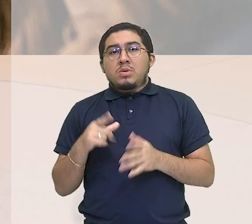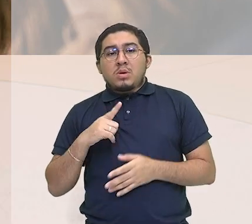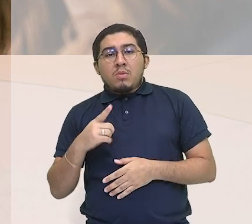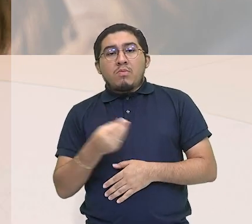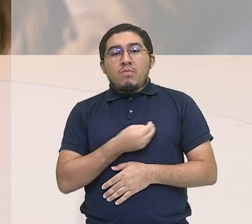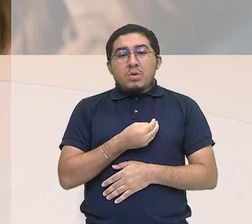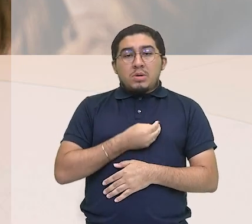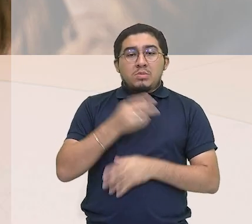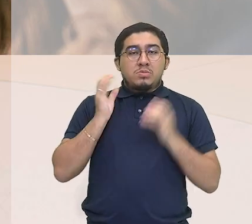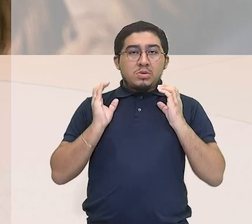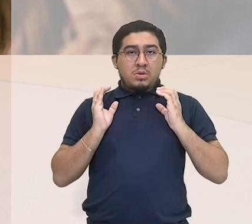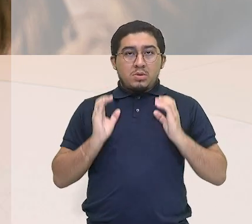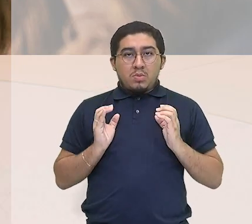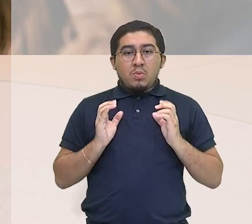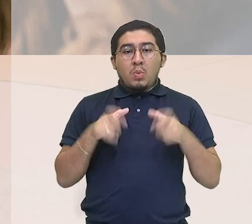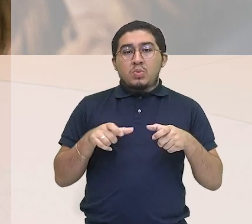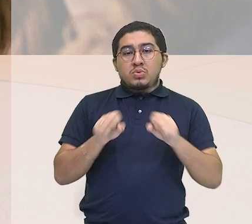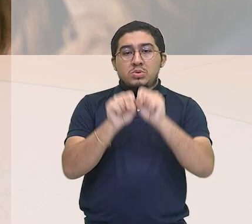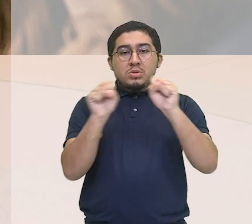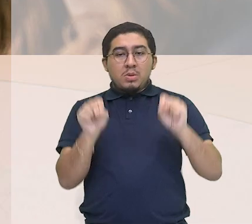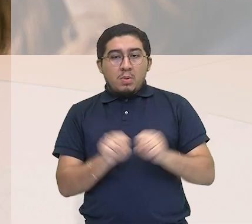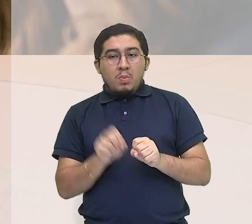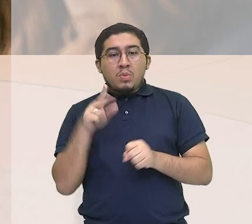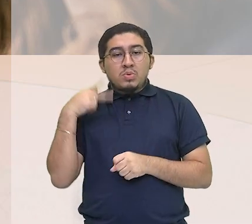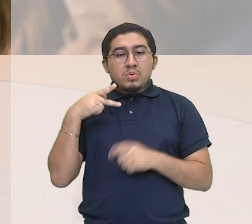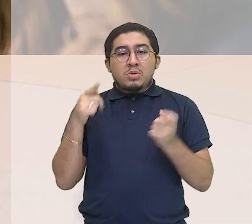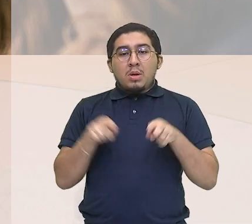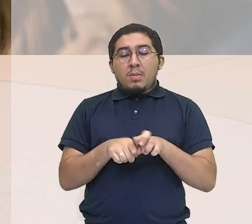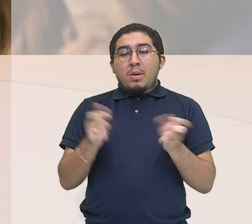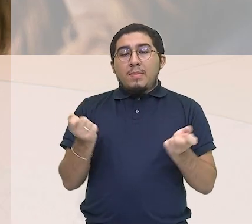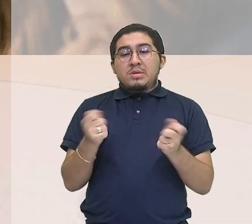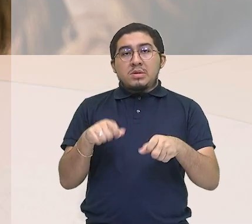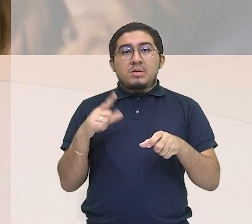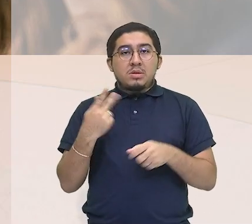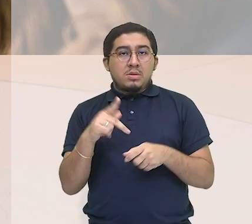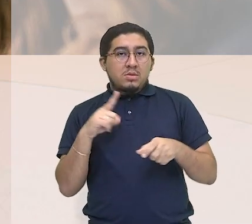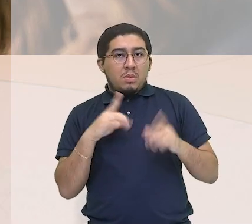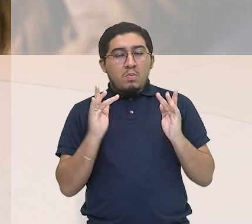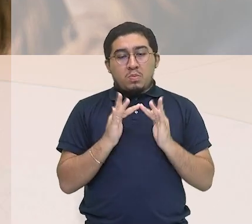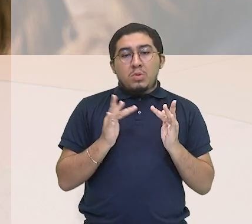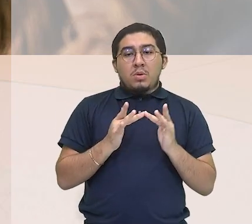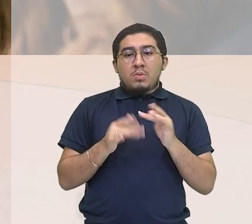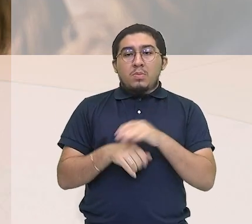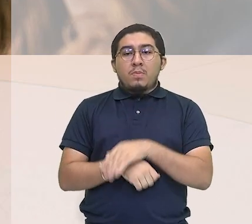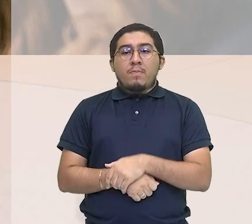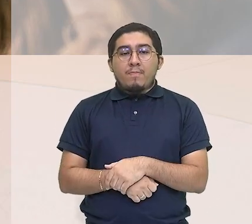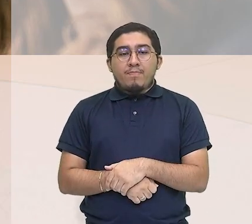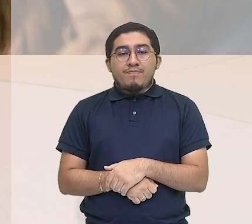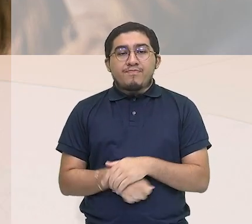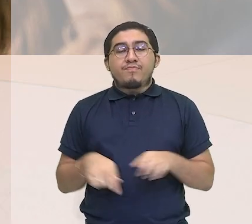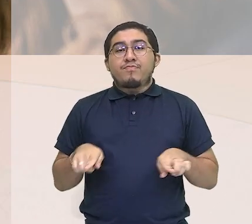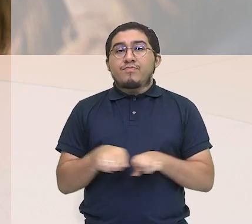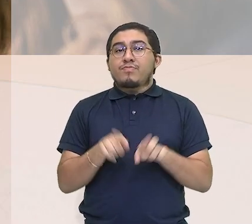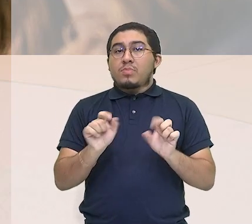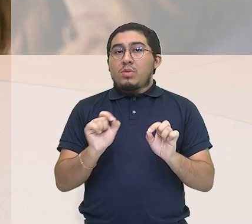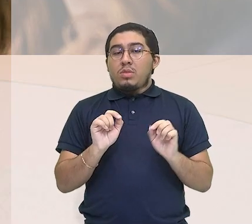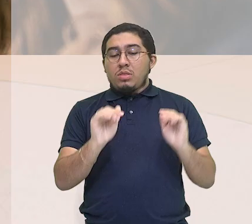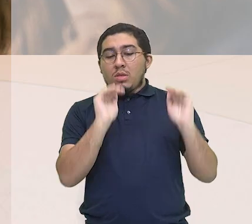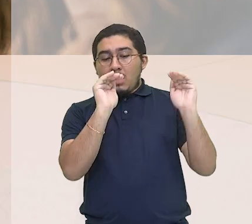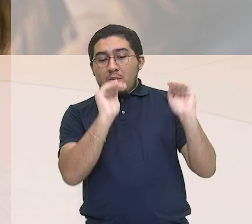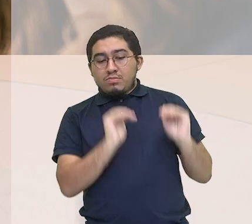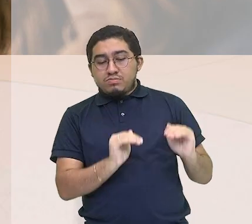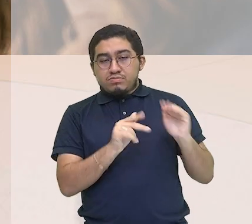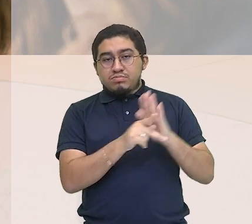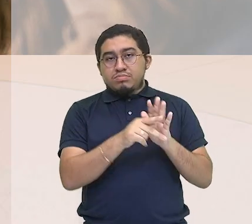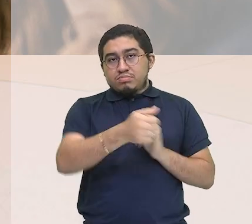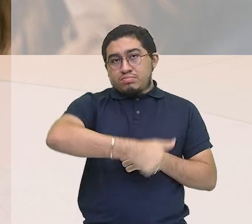dos cidadãos no sistema político e sua capacidade de serem alcançados por ele. Nesse nível, que é o nível 1,